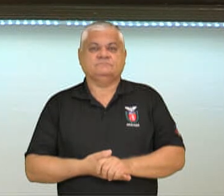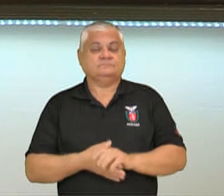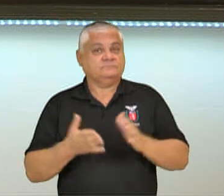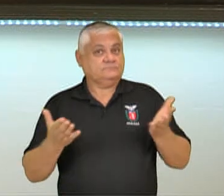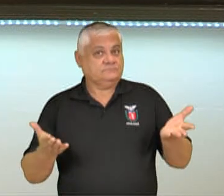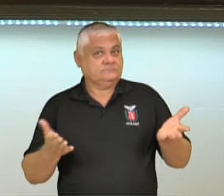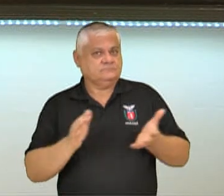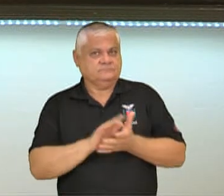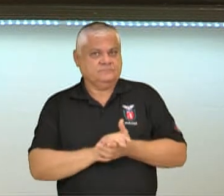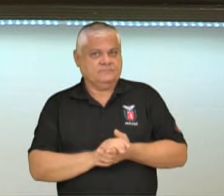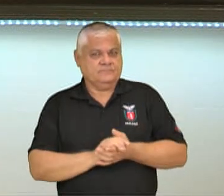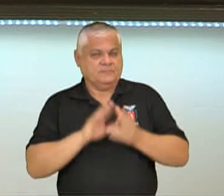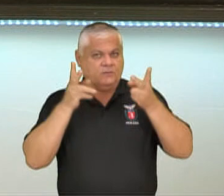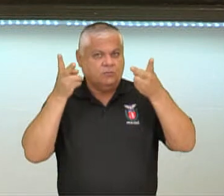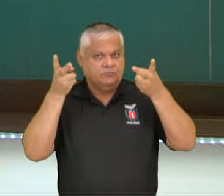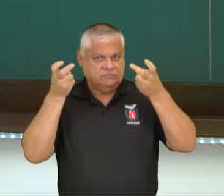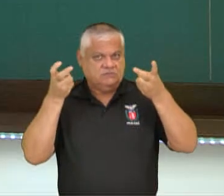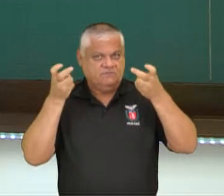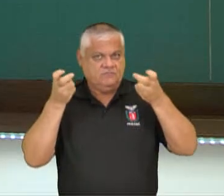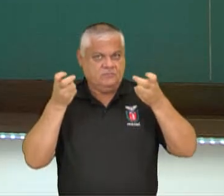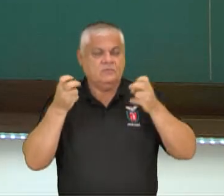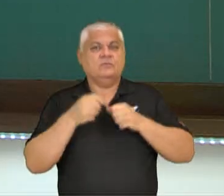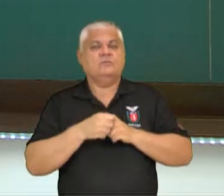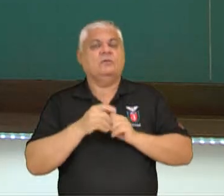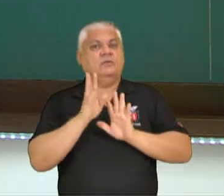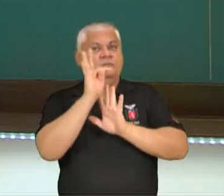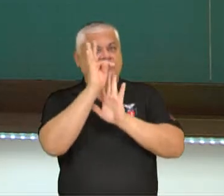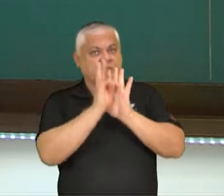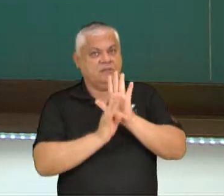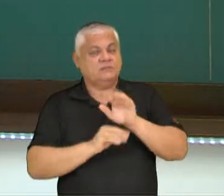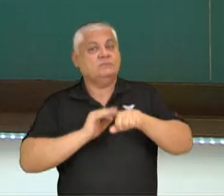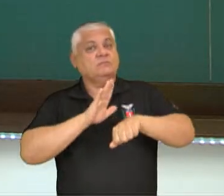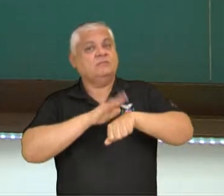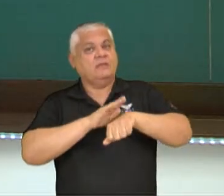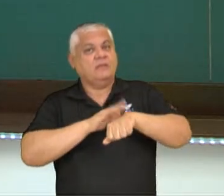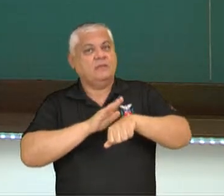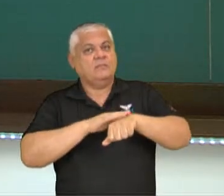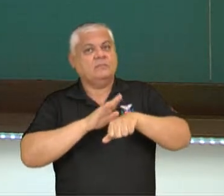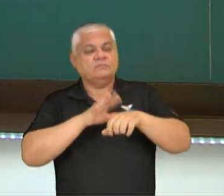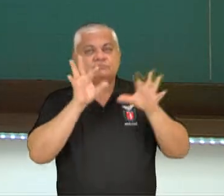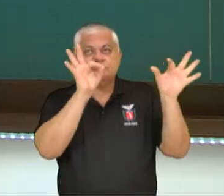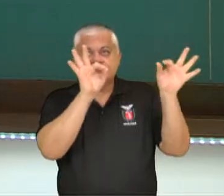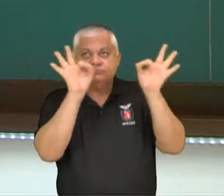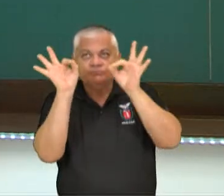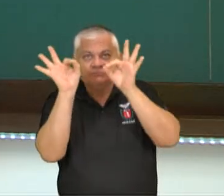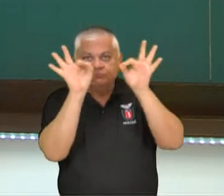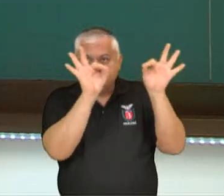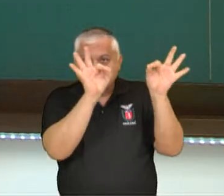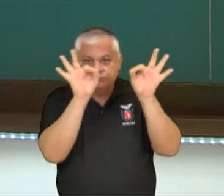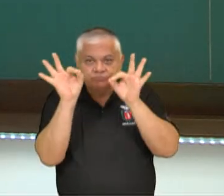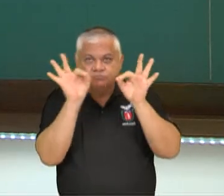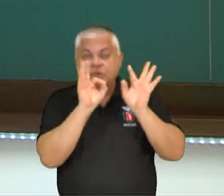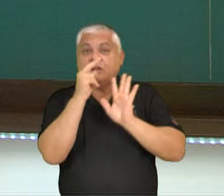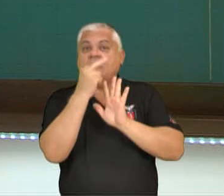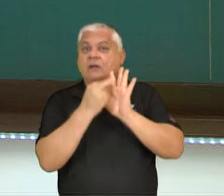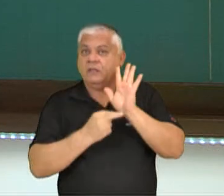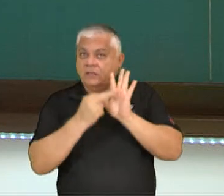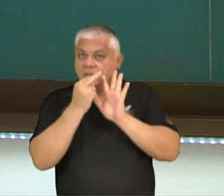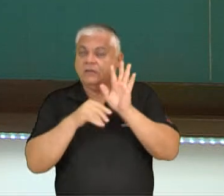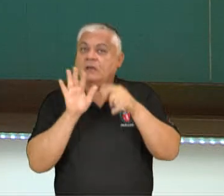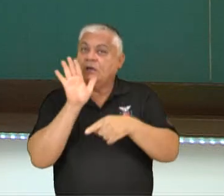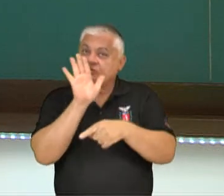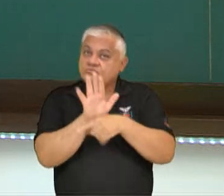Então, pessoal, vocês observaram, né, que foi deixado aí um tempinho para vocês o slide com o texto para ajudar,